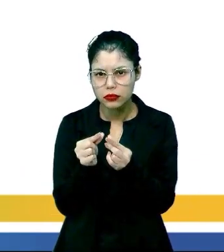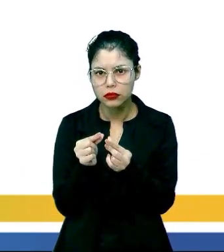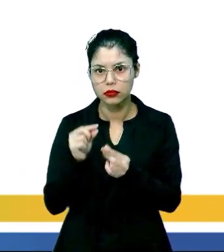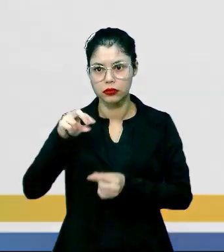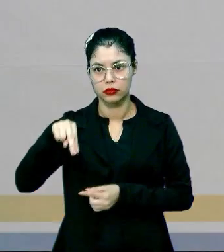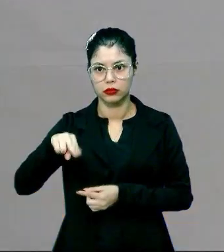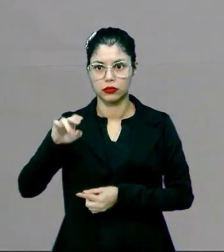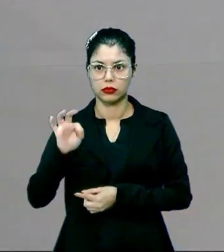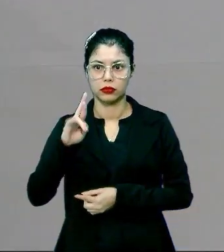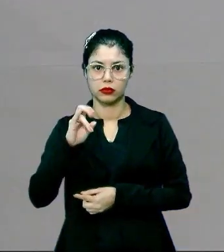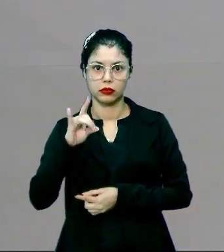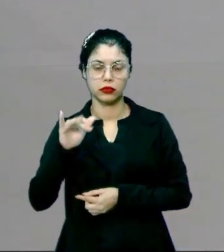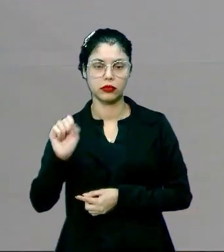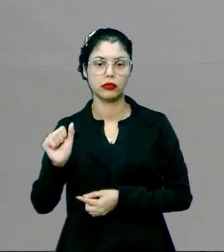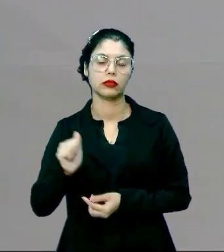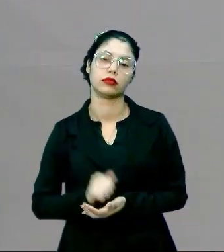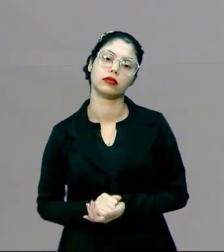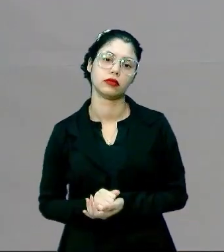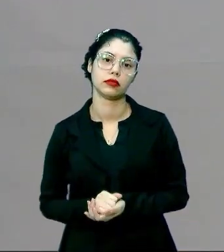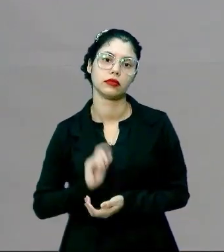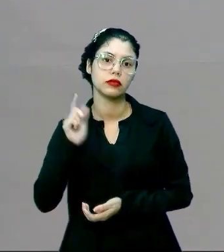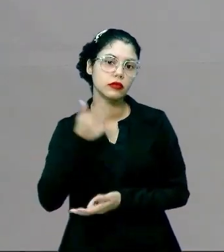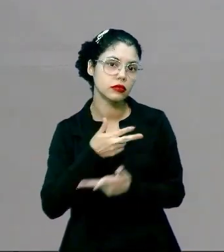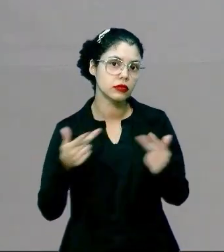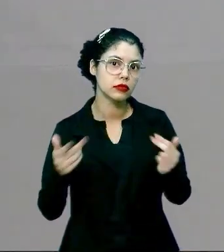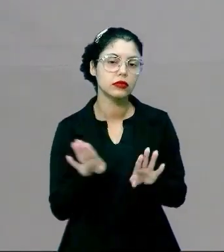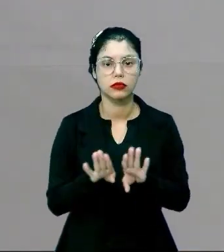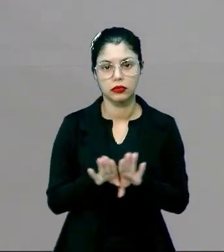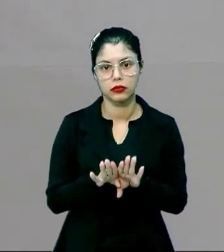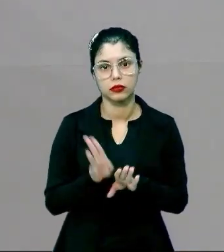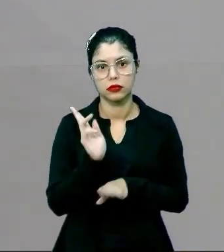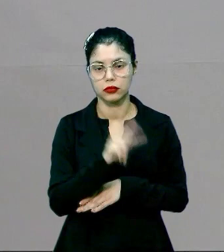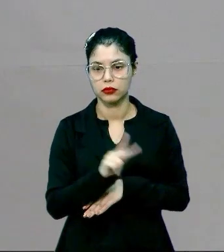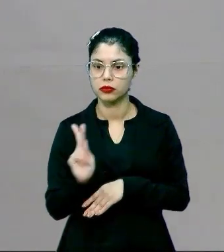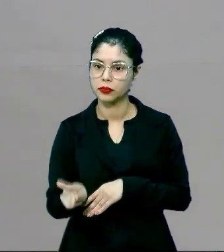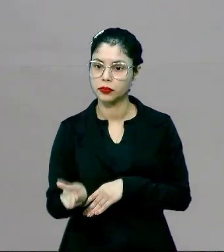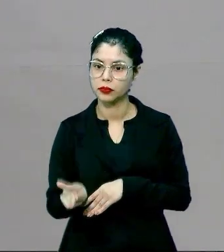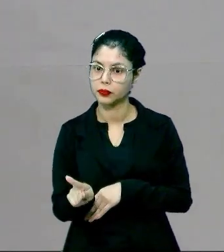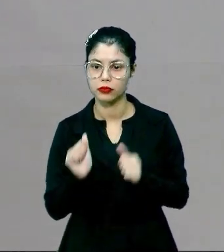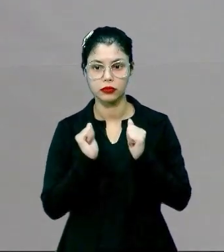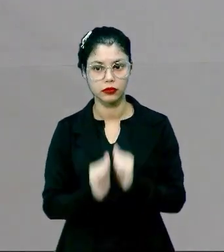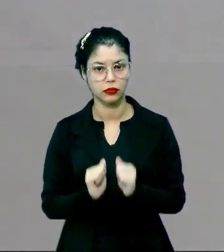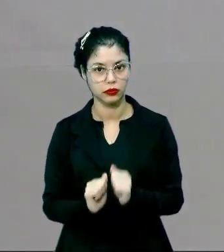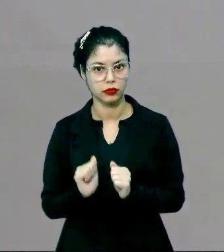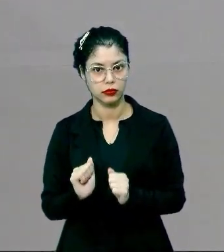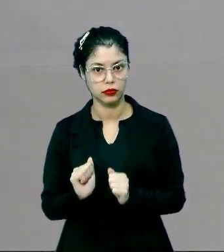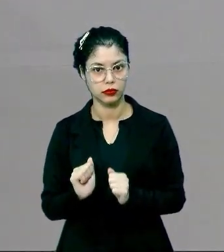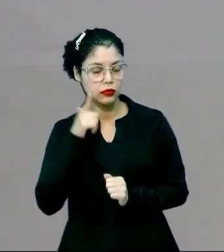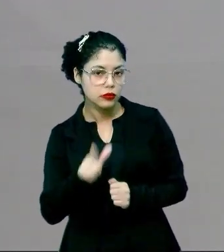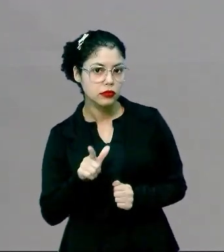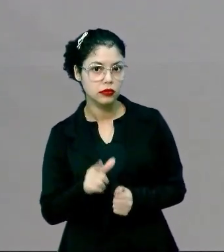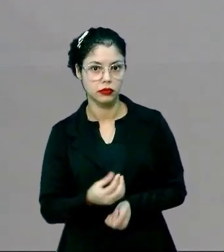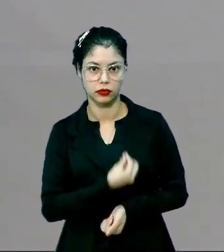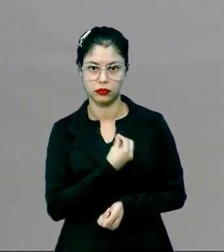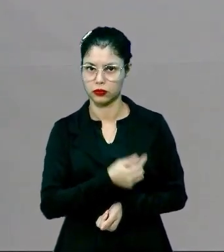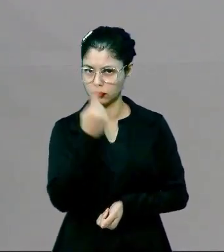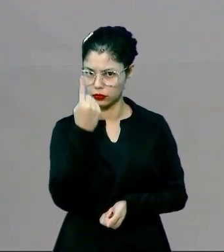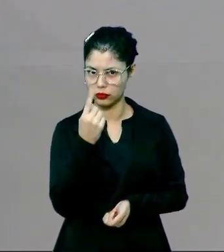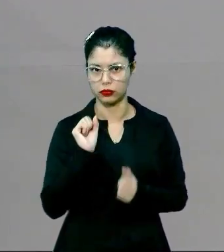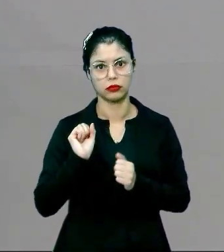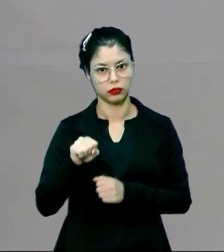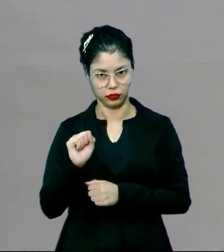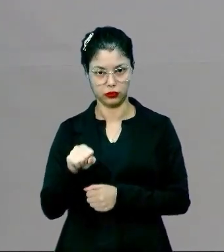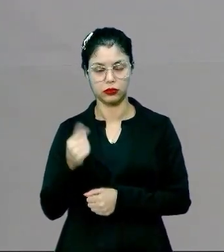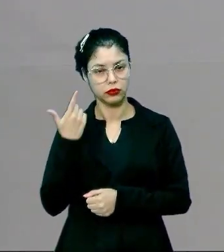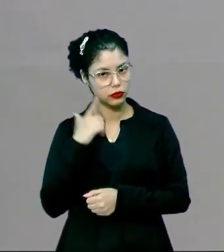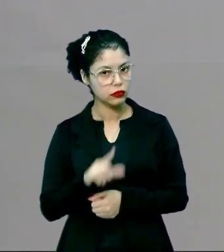os néfrons, tá? Outra coisa também, professora, eu consigo sobreviver só com um rim?